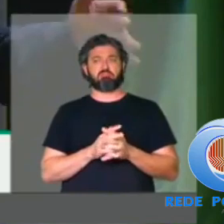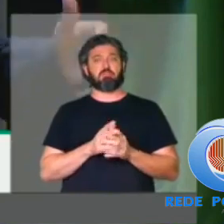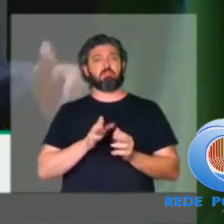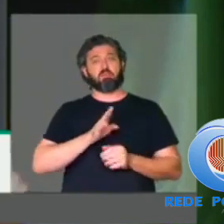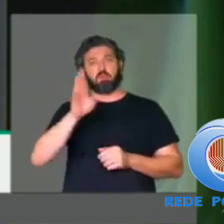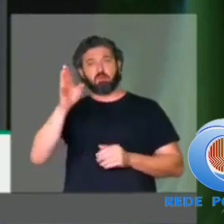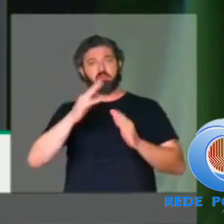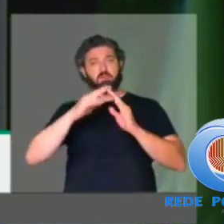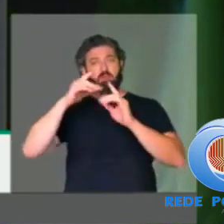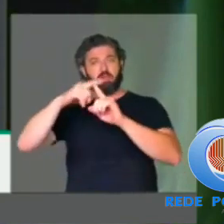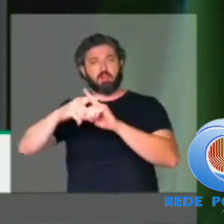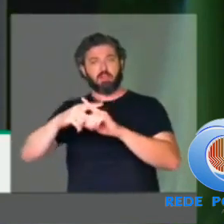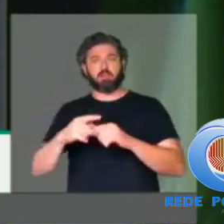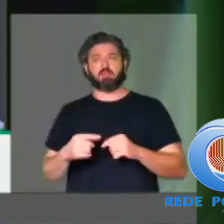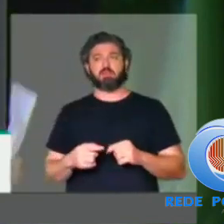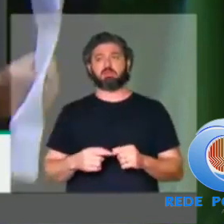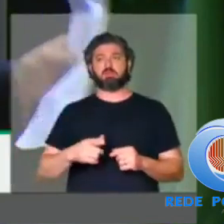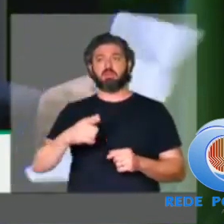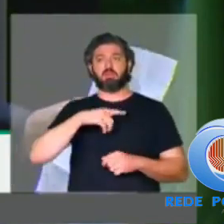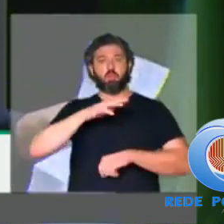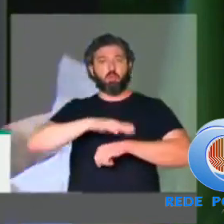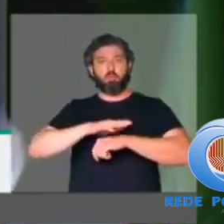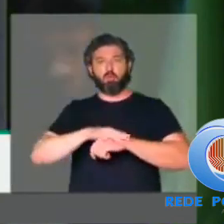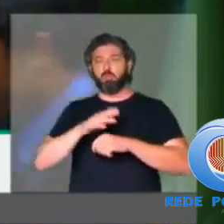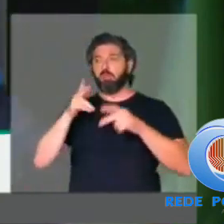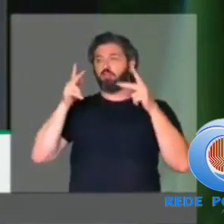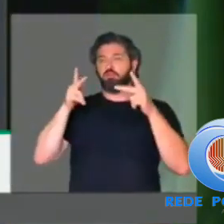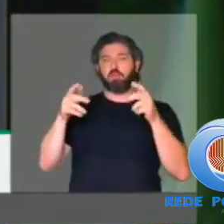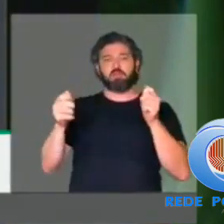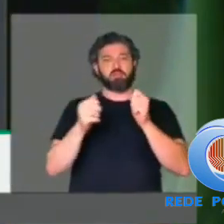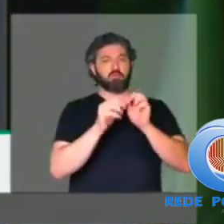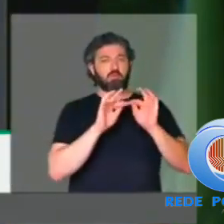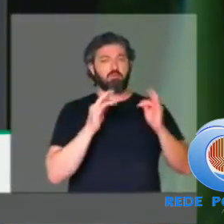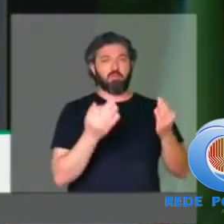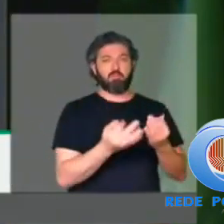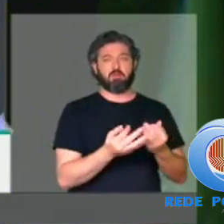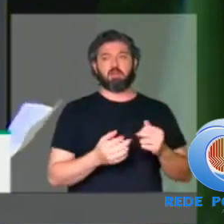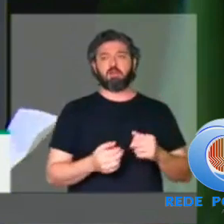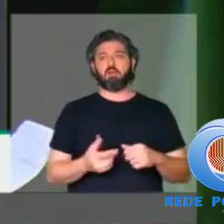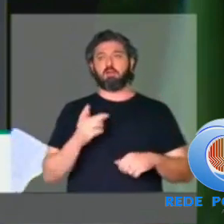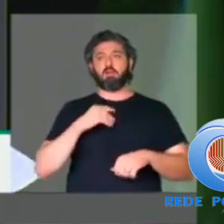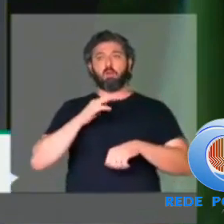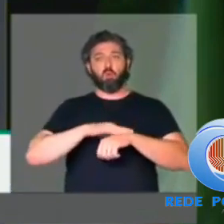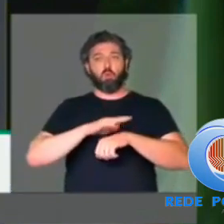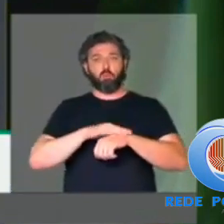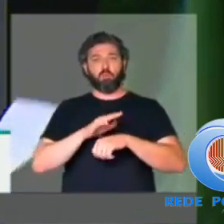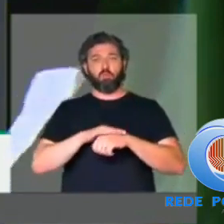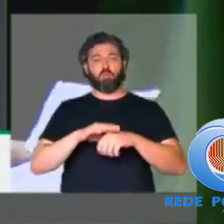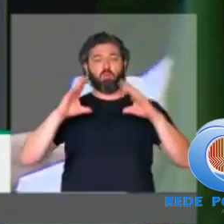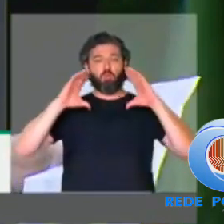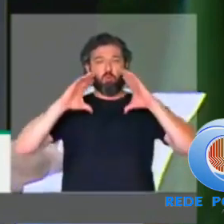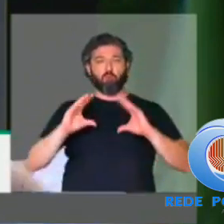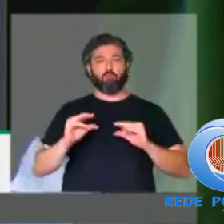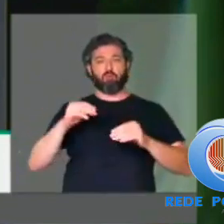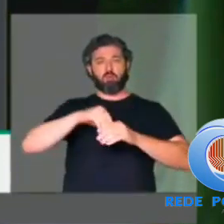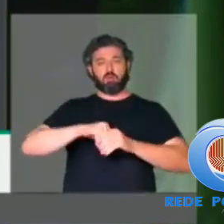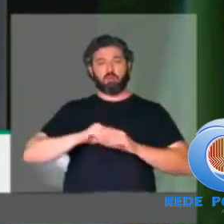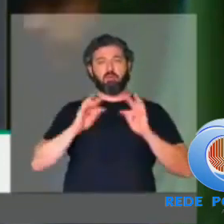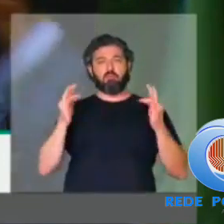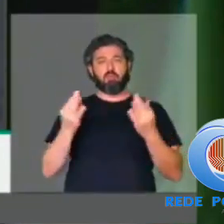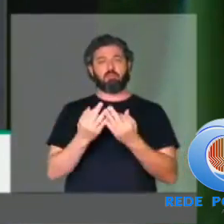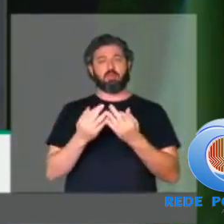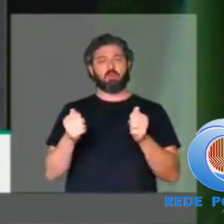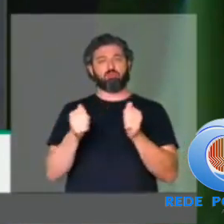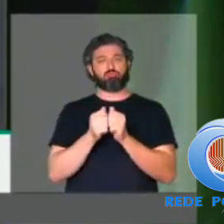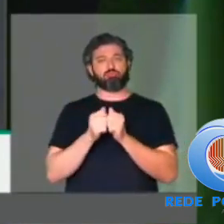indo à igreja, tendo seu momento de lazer, tendo seu momento de conforto no seio